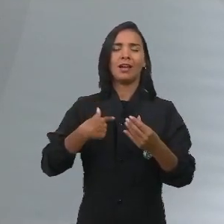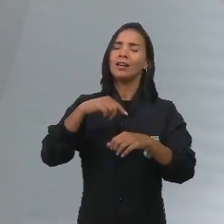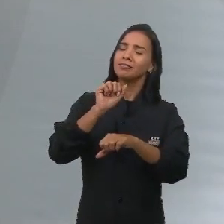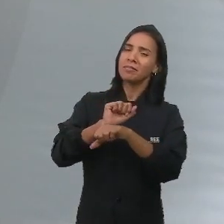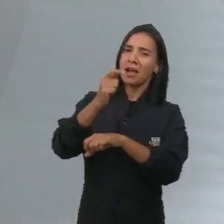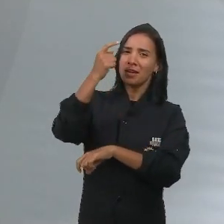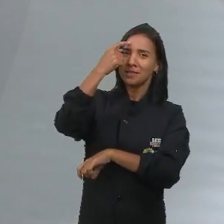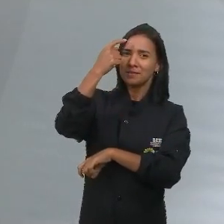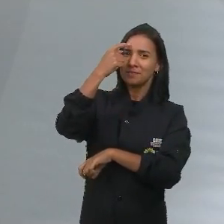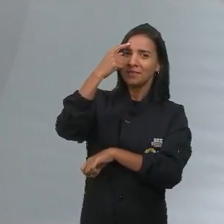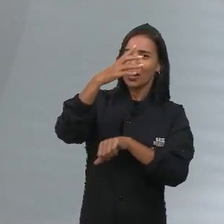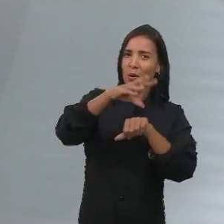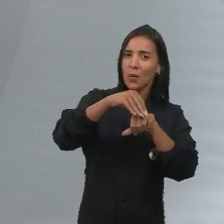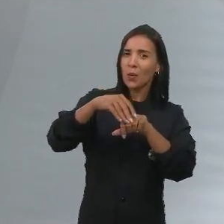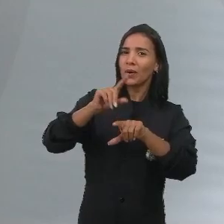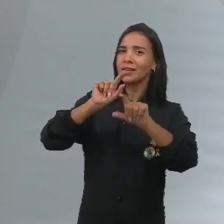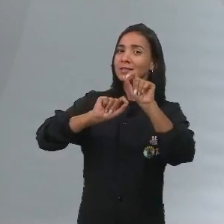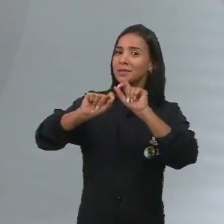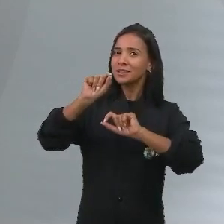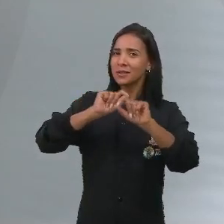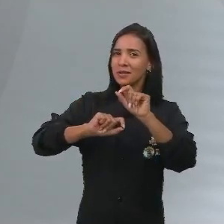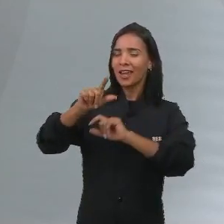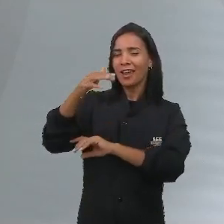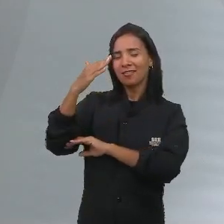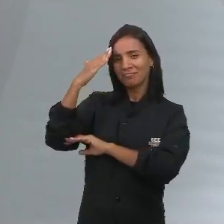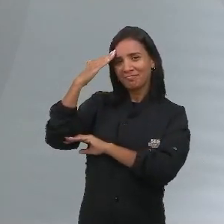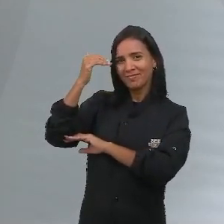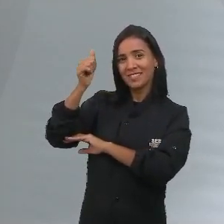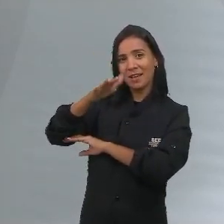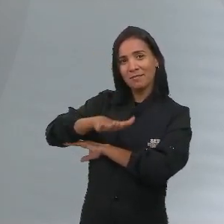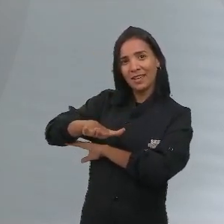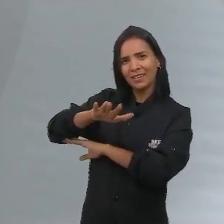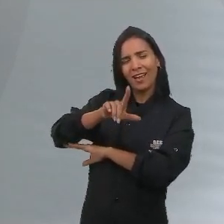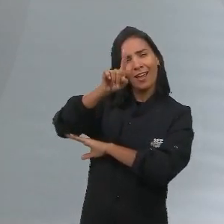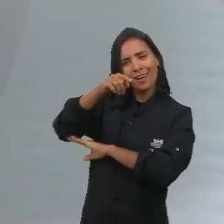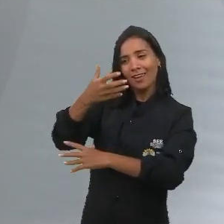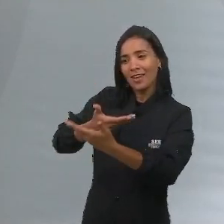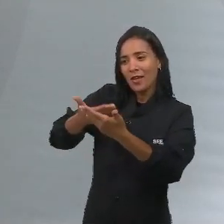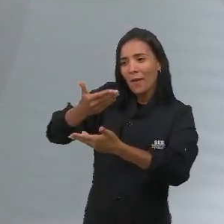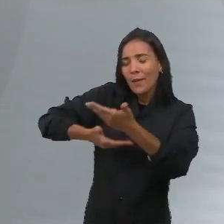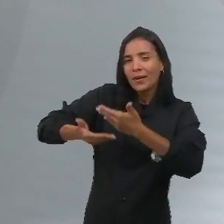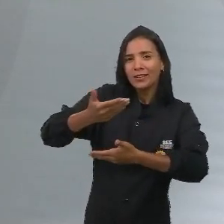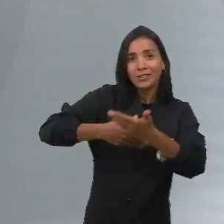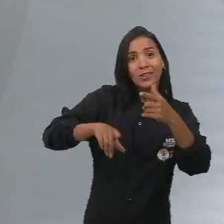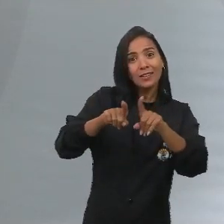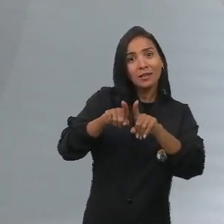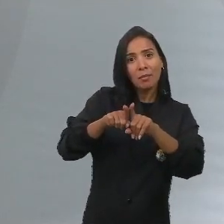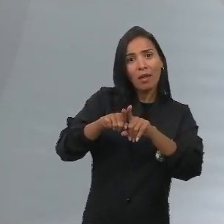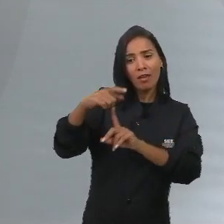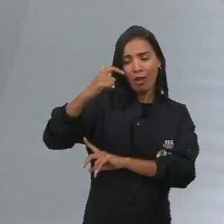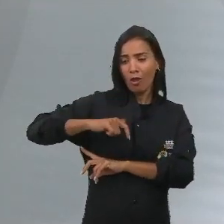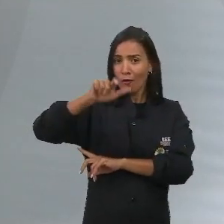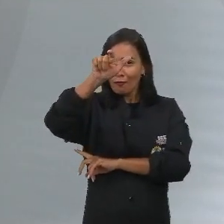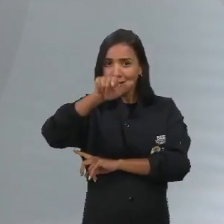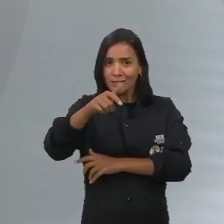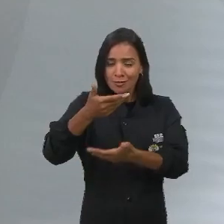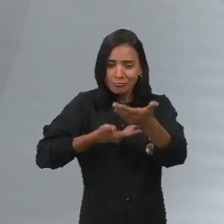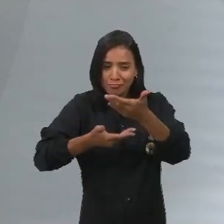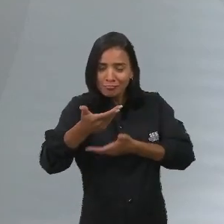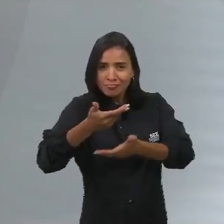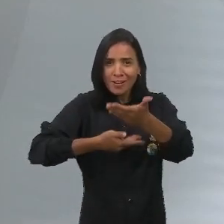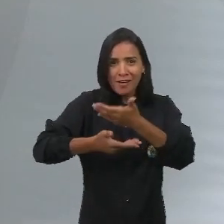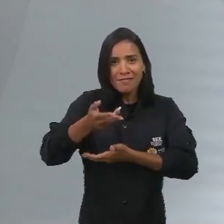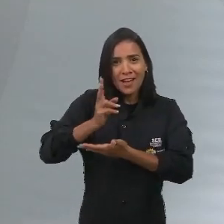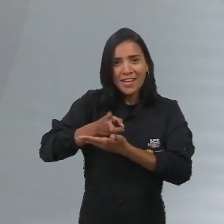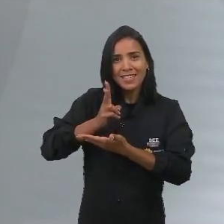pensa o conhecimento é algo é um saber e esse saber é essa troca tá aqui eu e você você e eu e a gente tá fazendo uma troca um